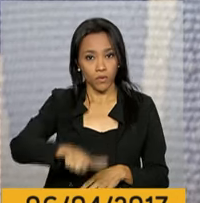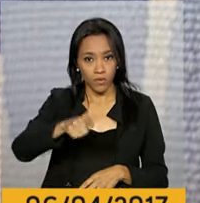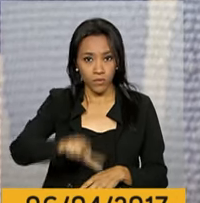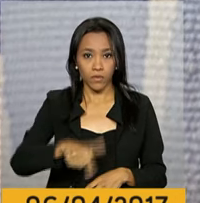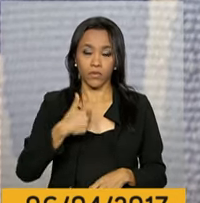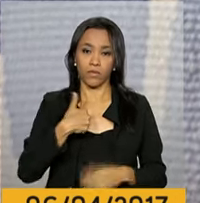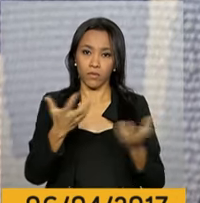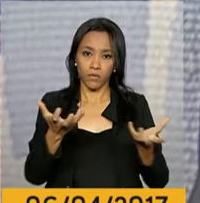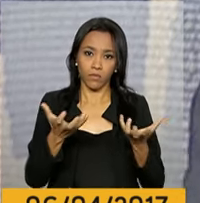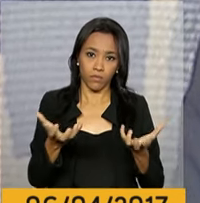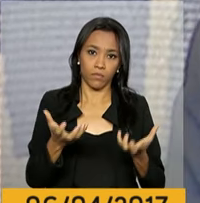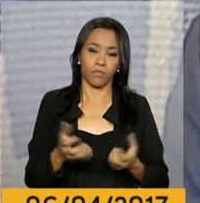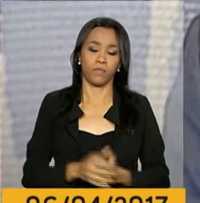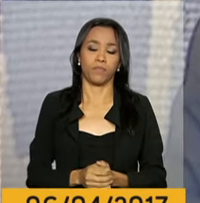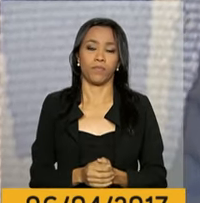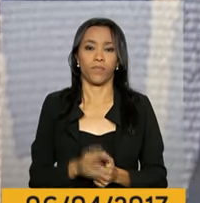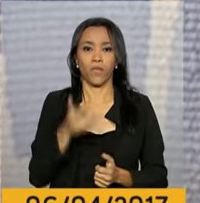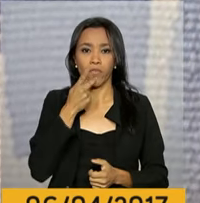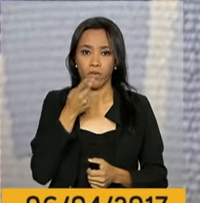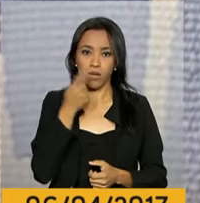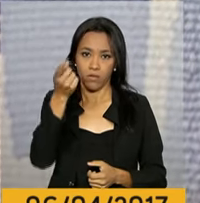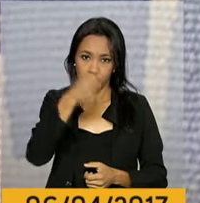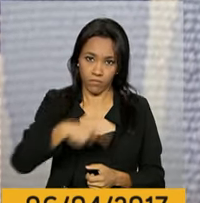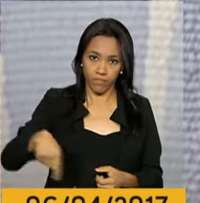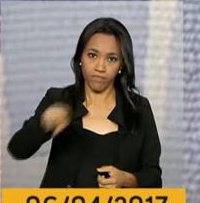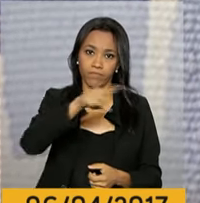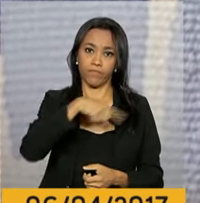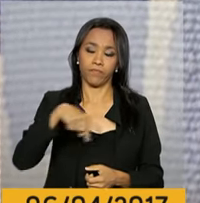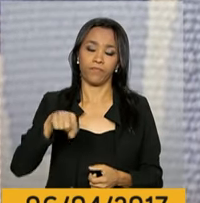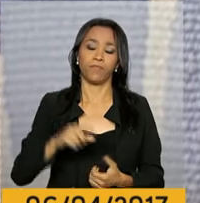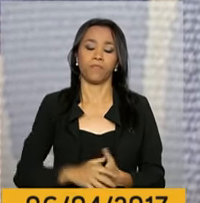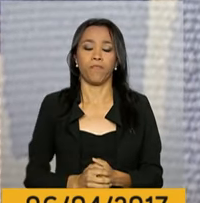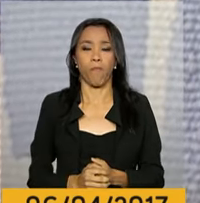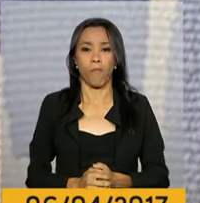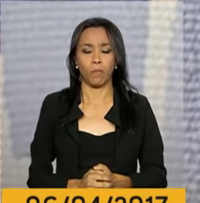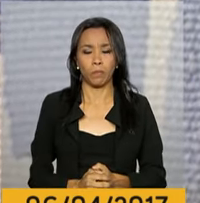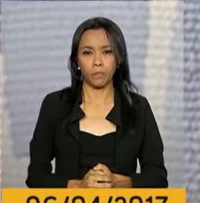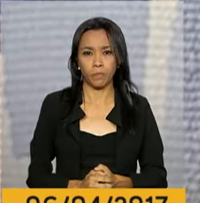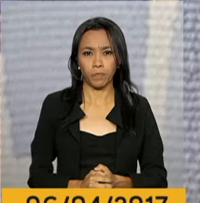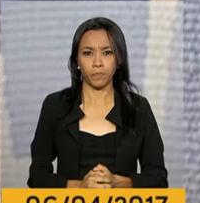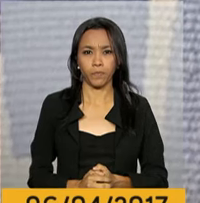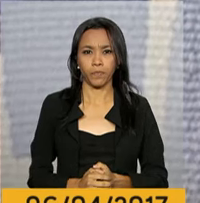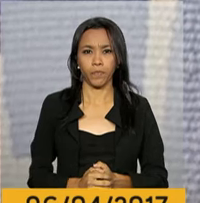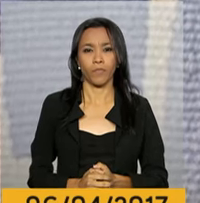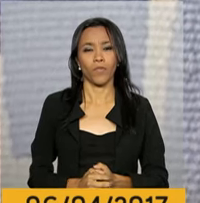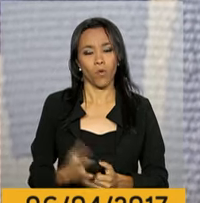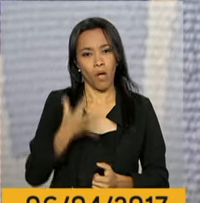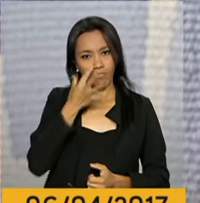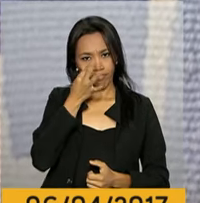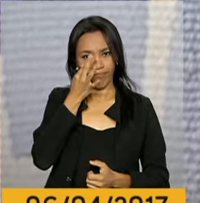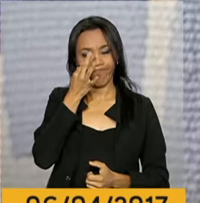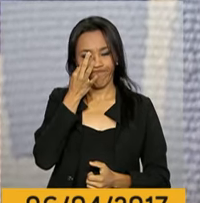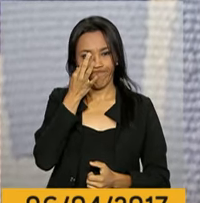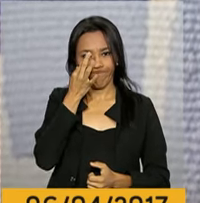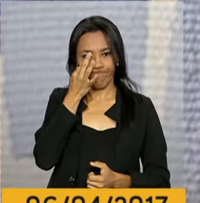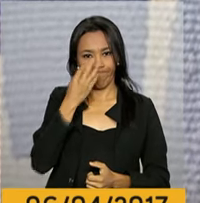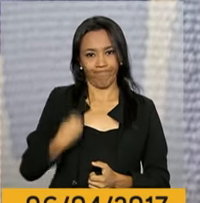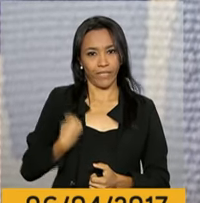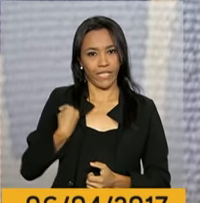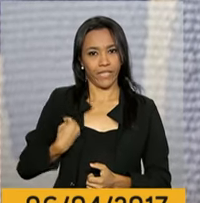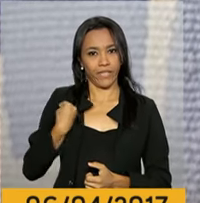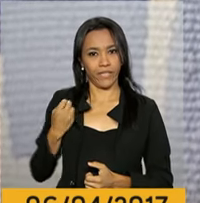dizer que com a presença de